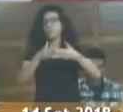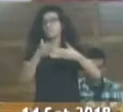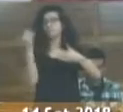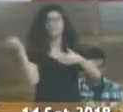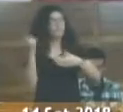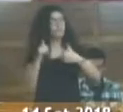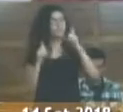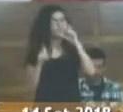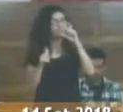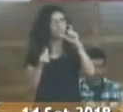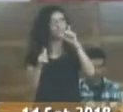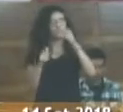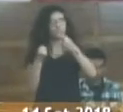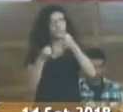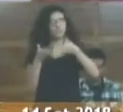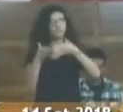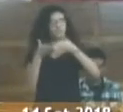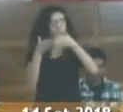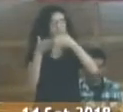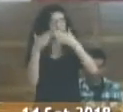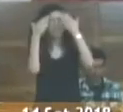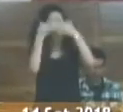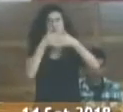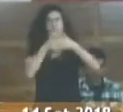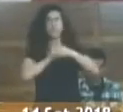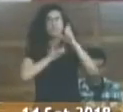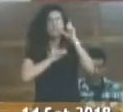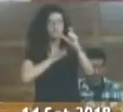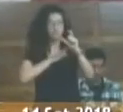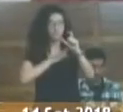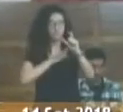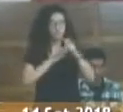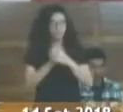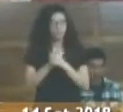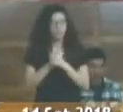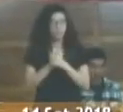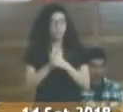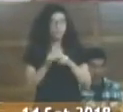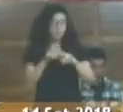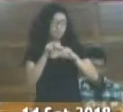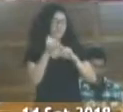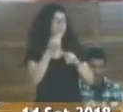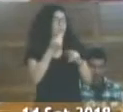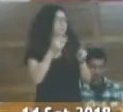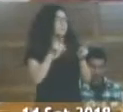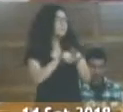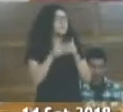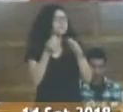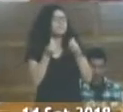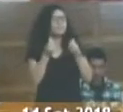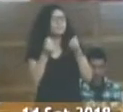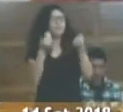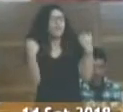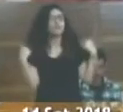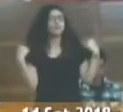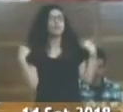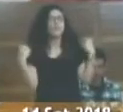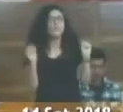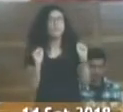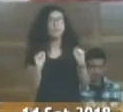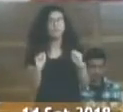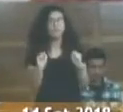mar, não conseguem fazer provas, né, para poder ter a habilitação devido a isso. Então, pedir também uma sensibilidade para que a gente